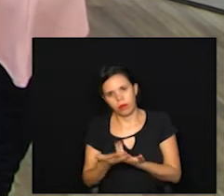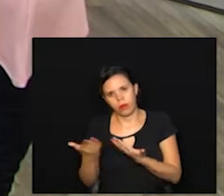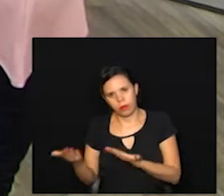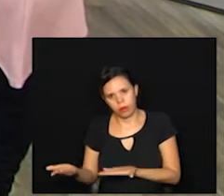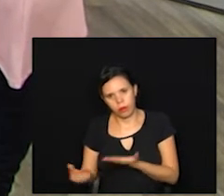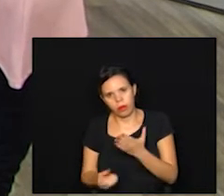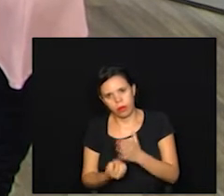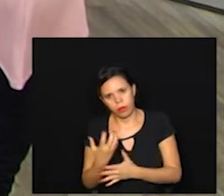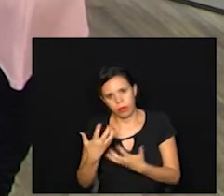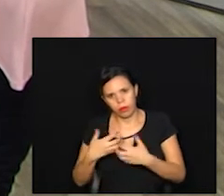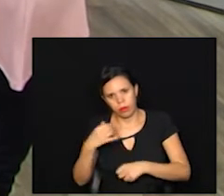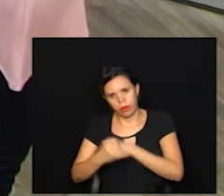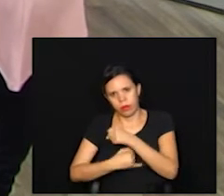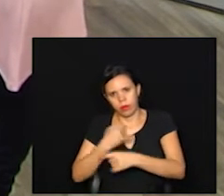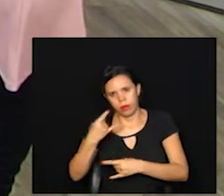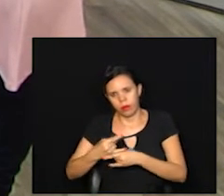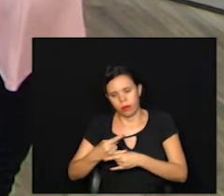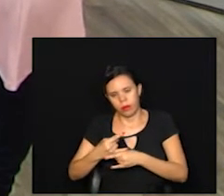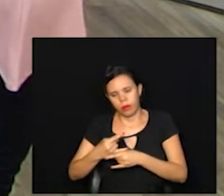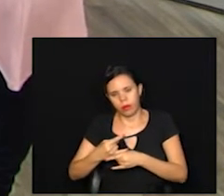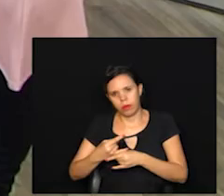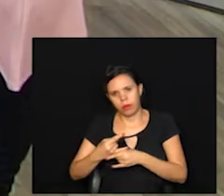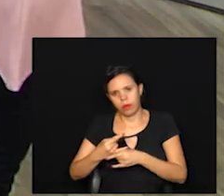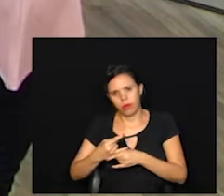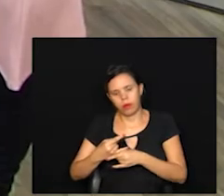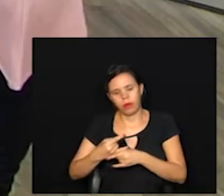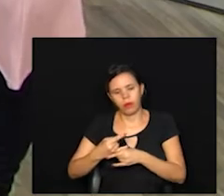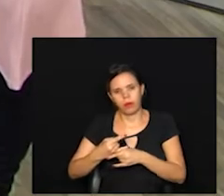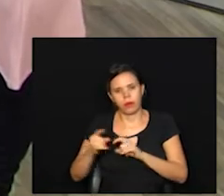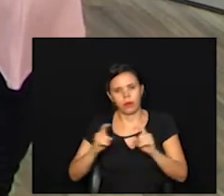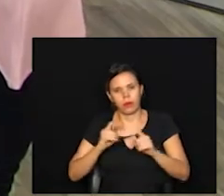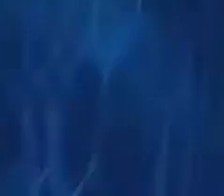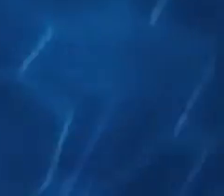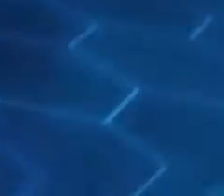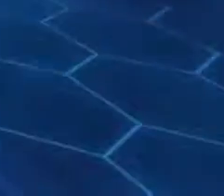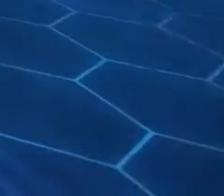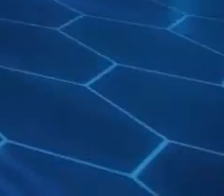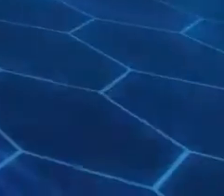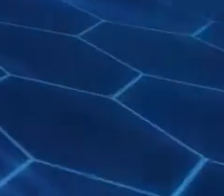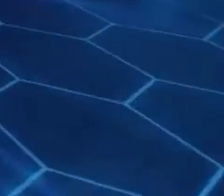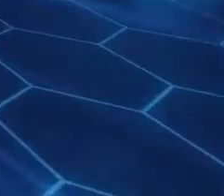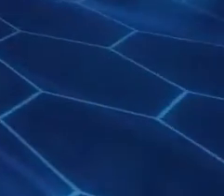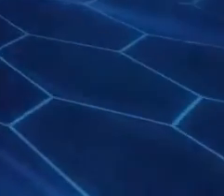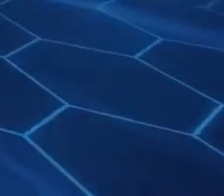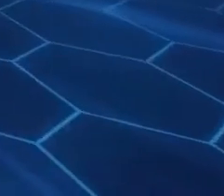ela acontece pelo sistema de deliberação remota, ou seja, reuniões virtuais.